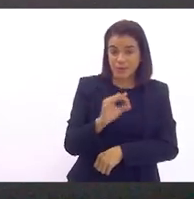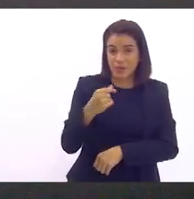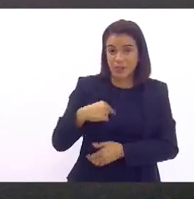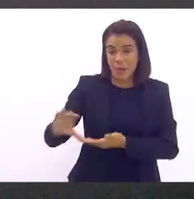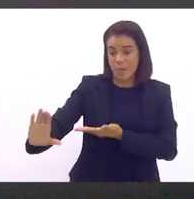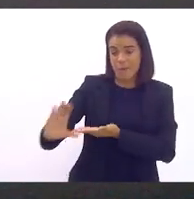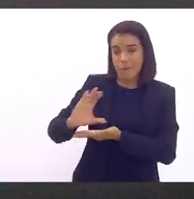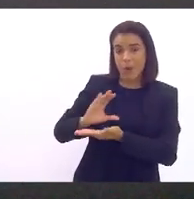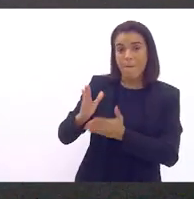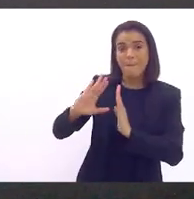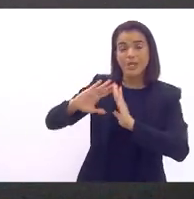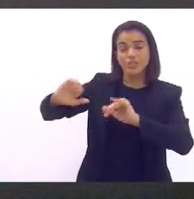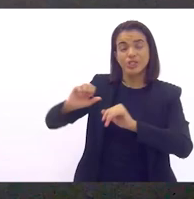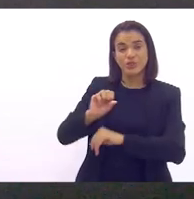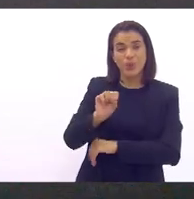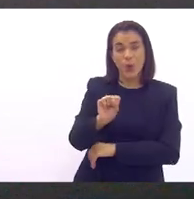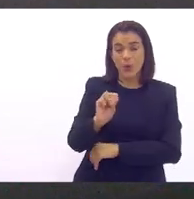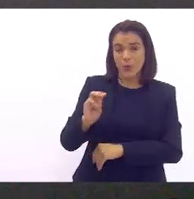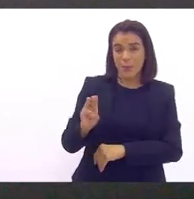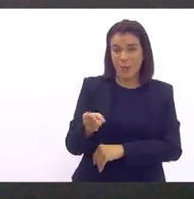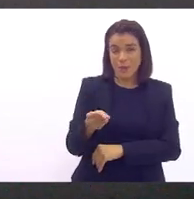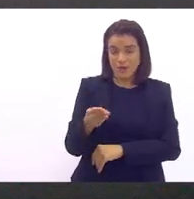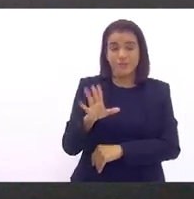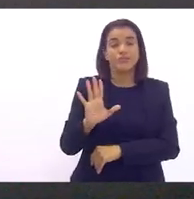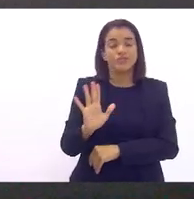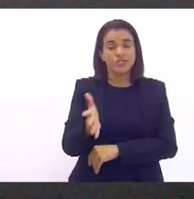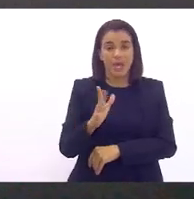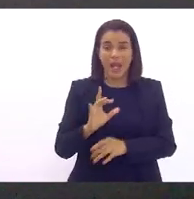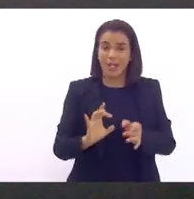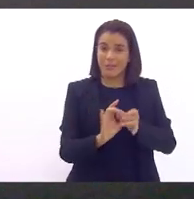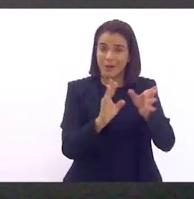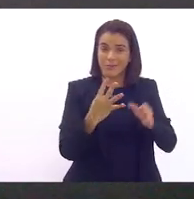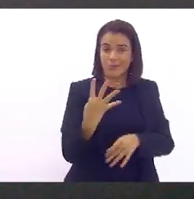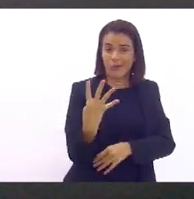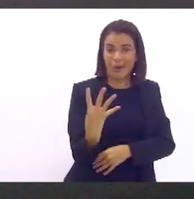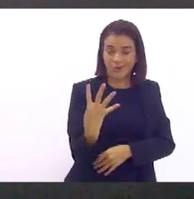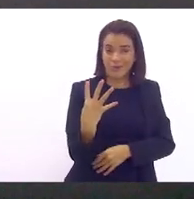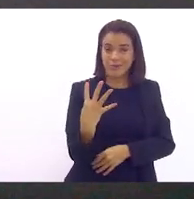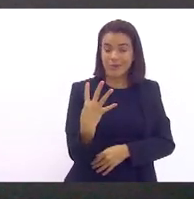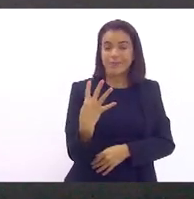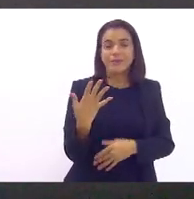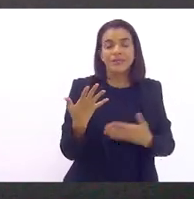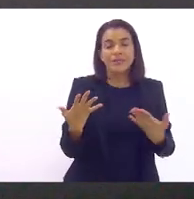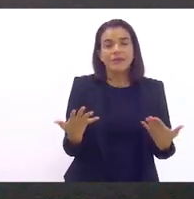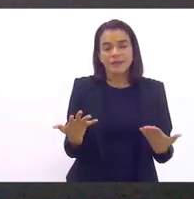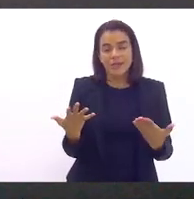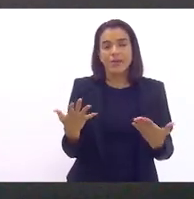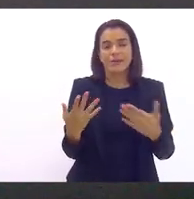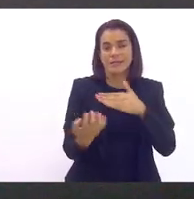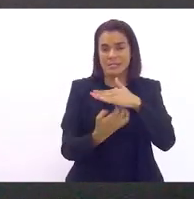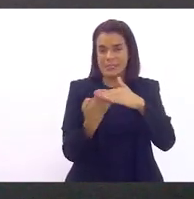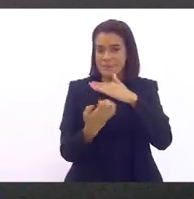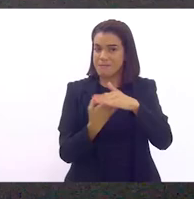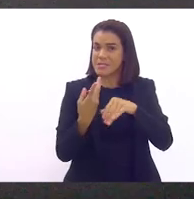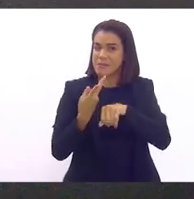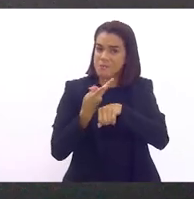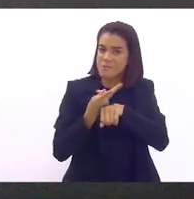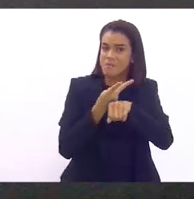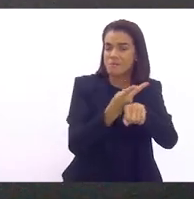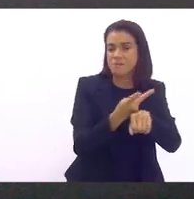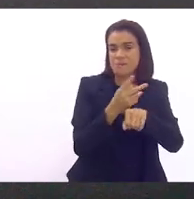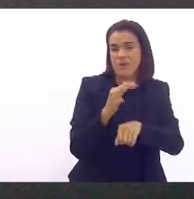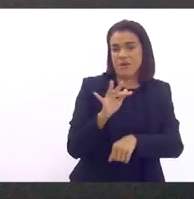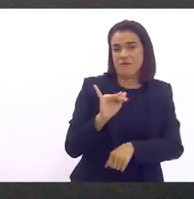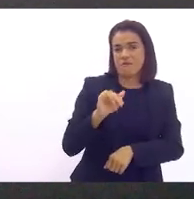dólares de pedido de financiamento já aprovamos 5 e me e liberamos quatro Então as empresas estão acessando a fep e tem